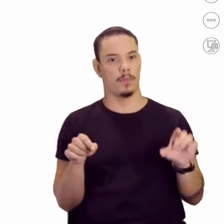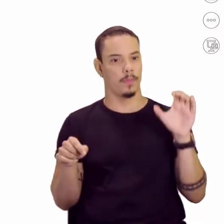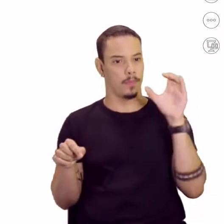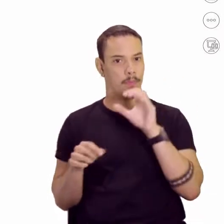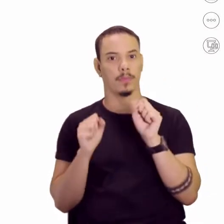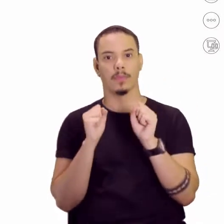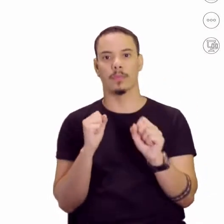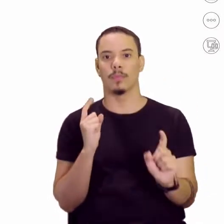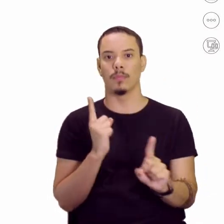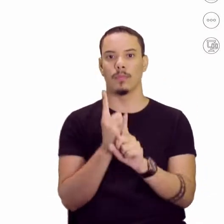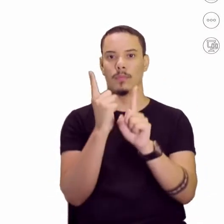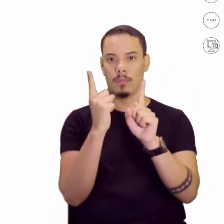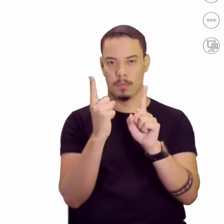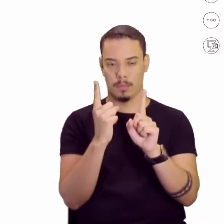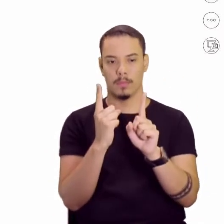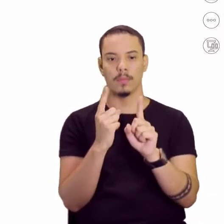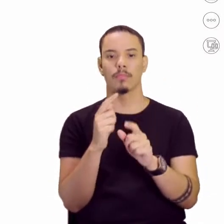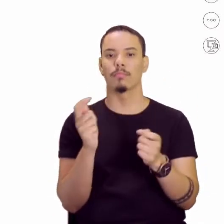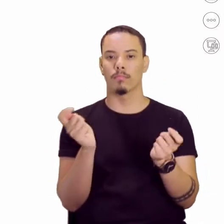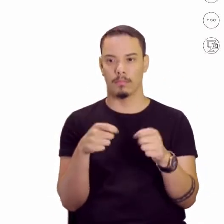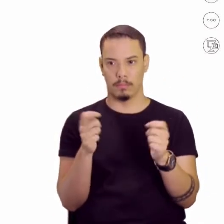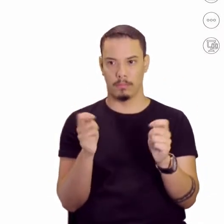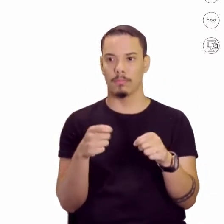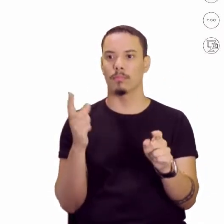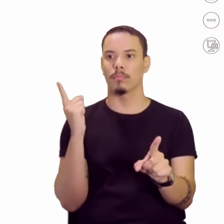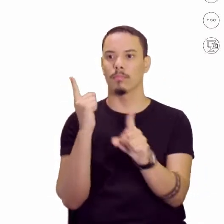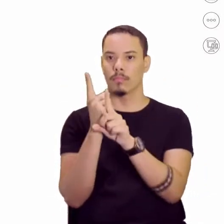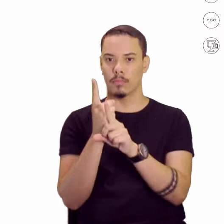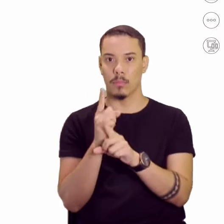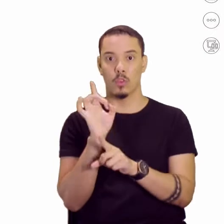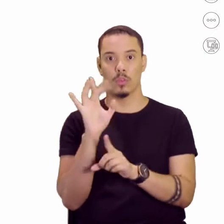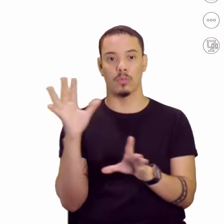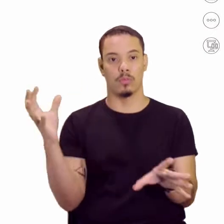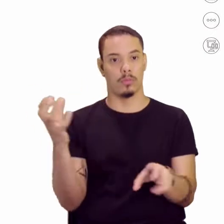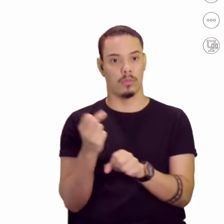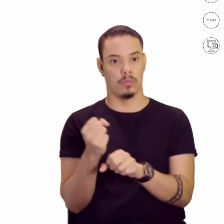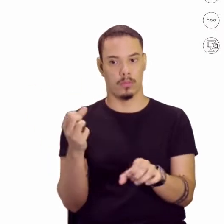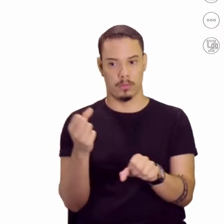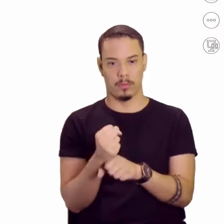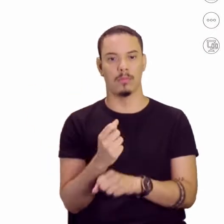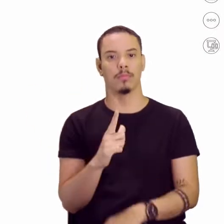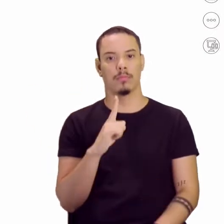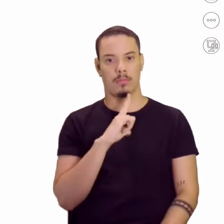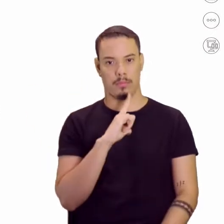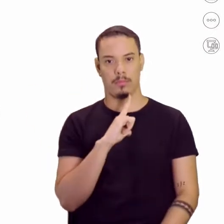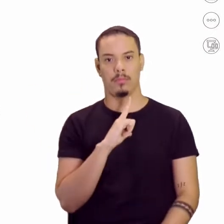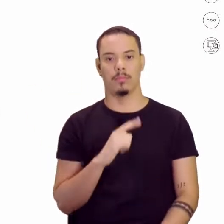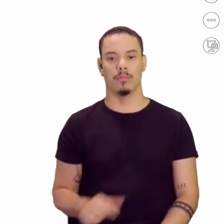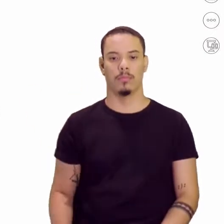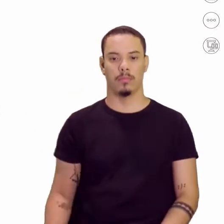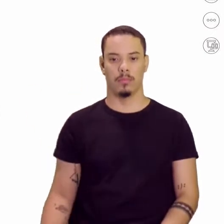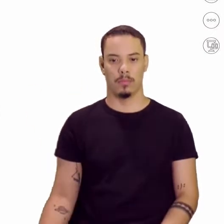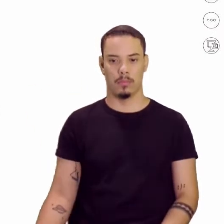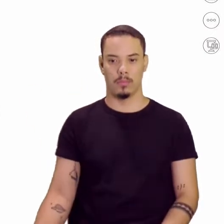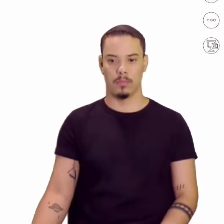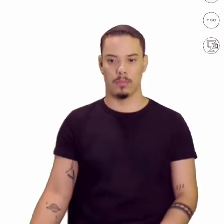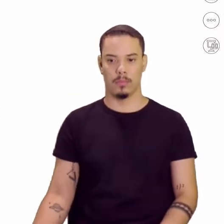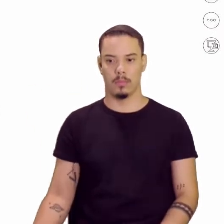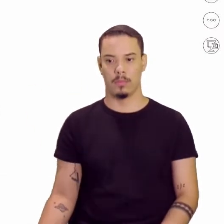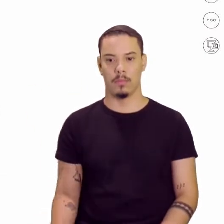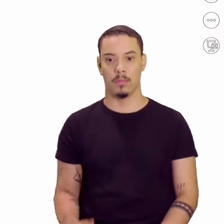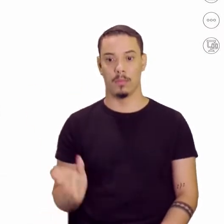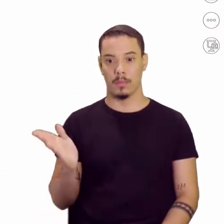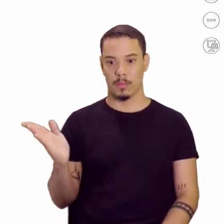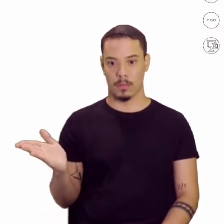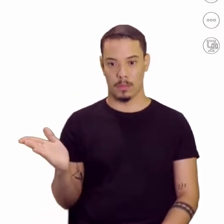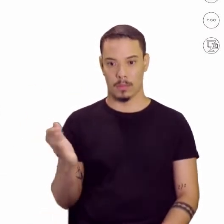podemos encontrar aceleração, né? Dá para encontrar aceleração aí, né? Só calcular essa... Mas vai ter aí, vamos lá, né? É um carro bem rápido. Tá ali, olha